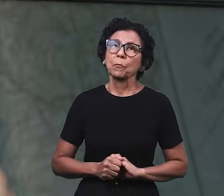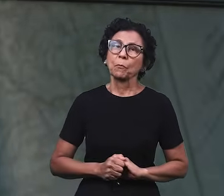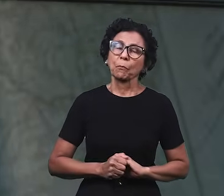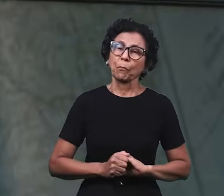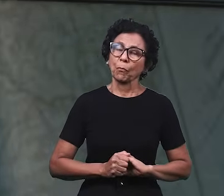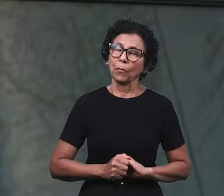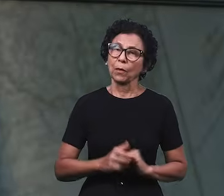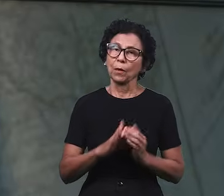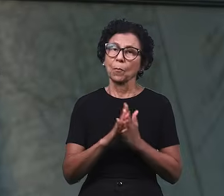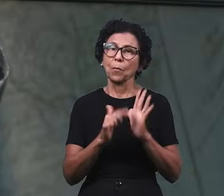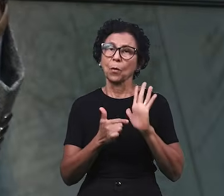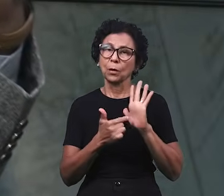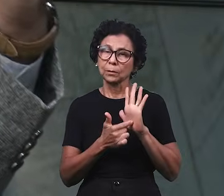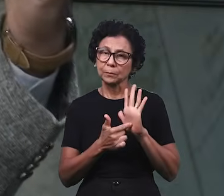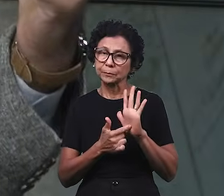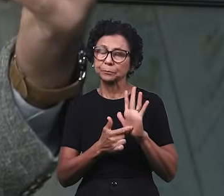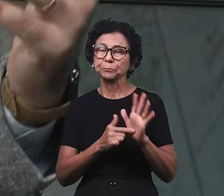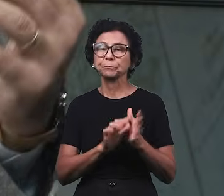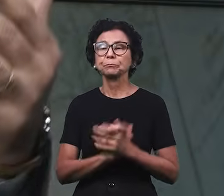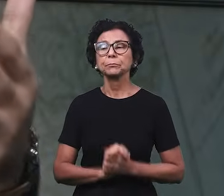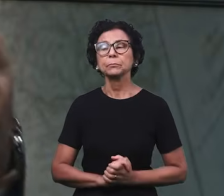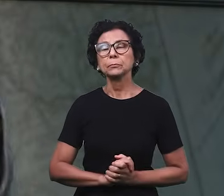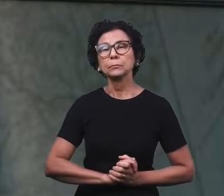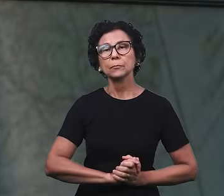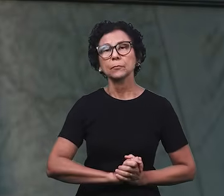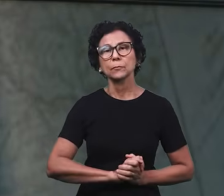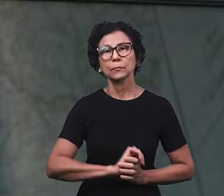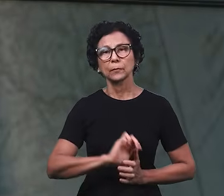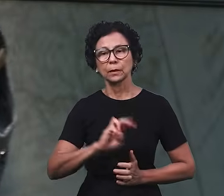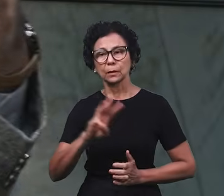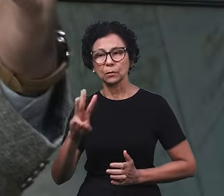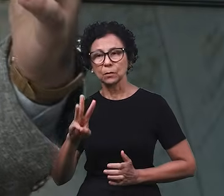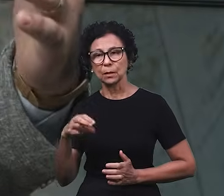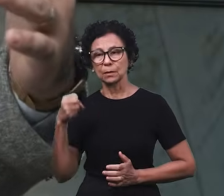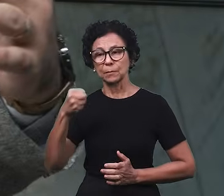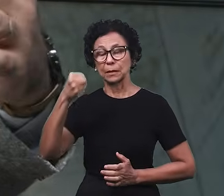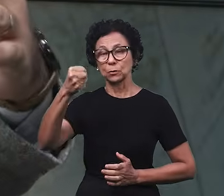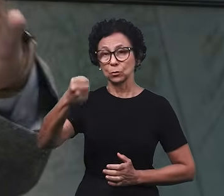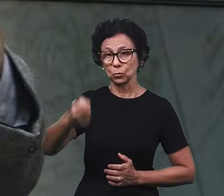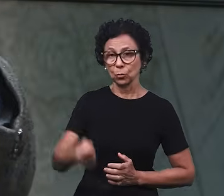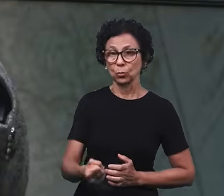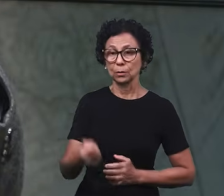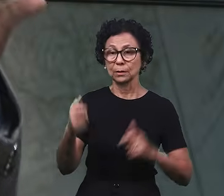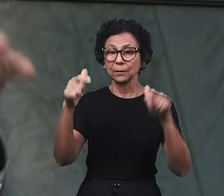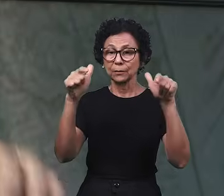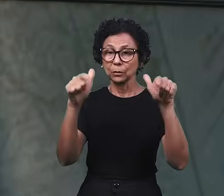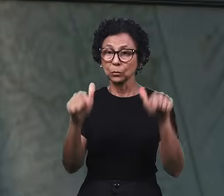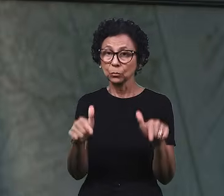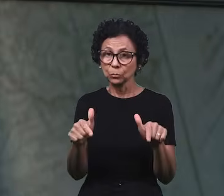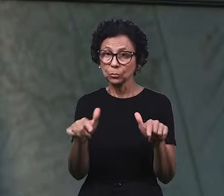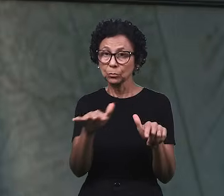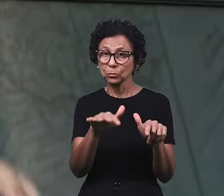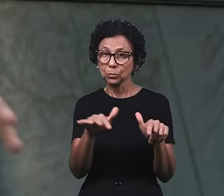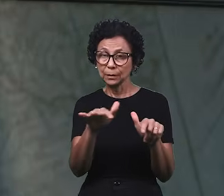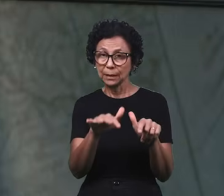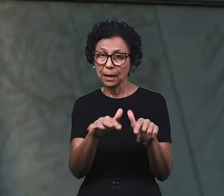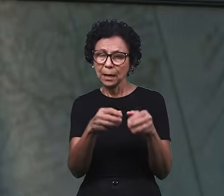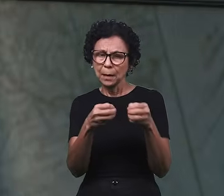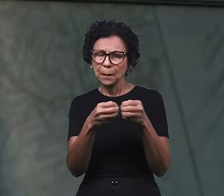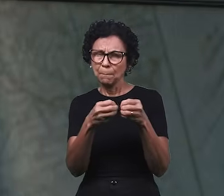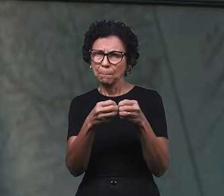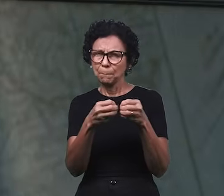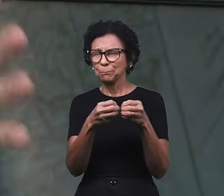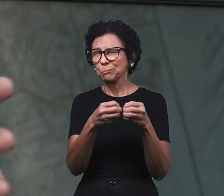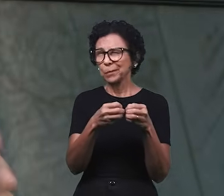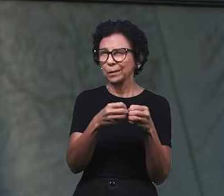eles estavam em uma região, né, digamos assim, circunvizinha e que pertencia à mesma